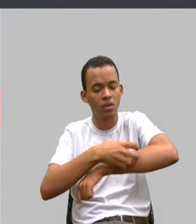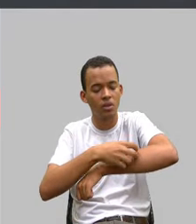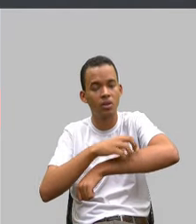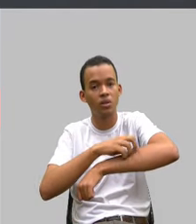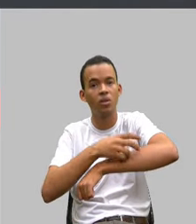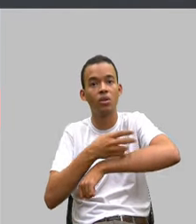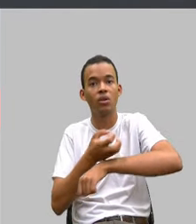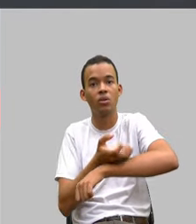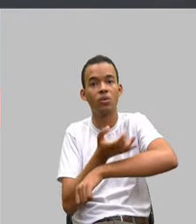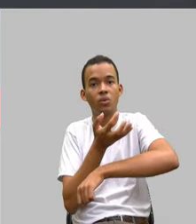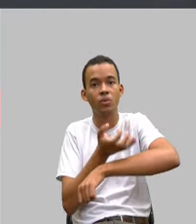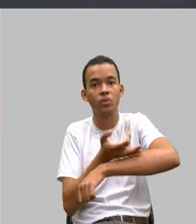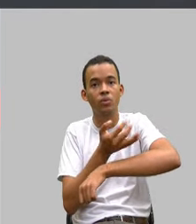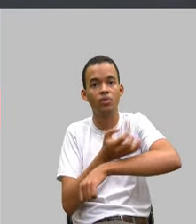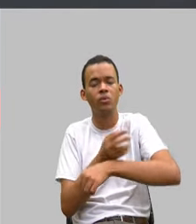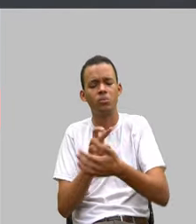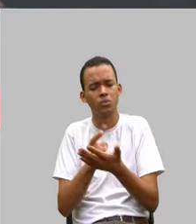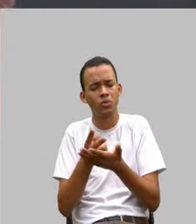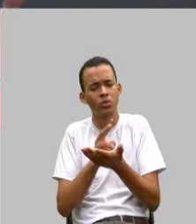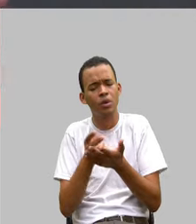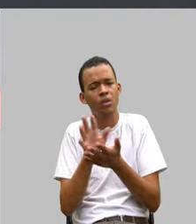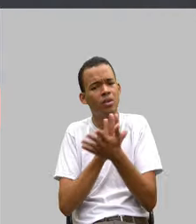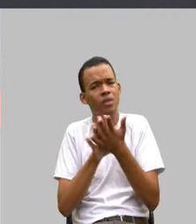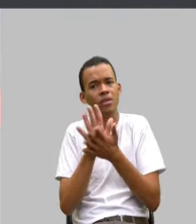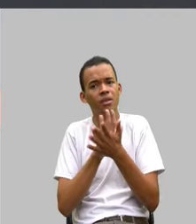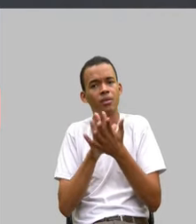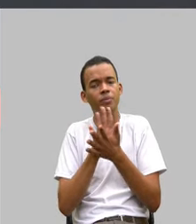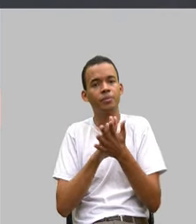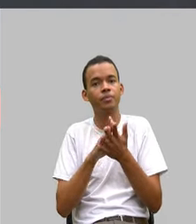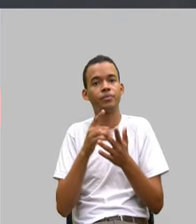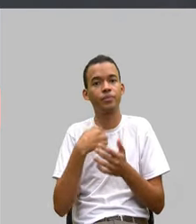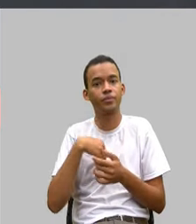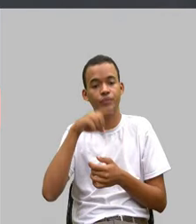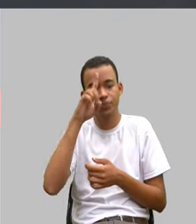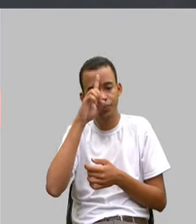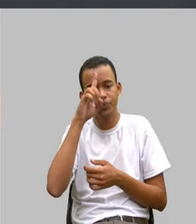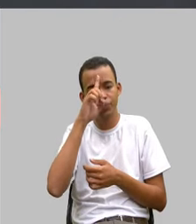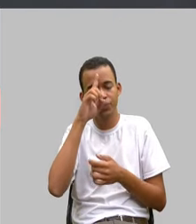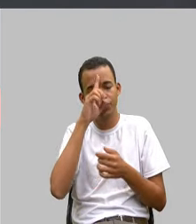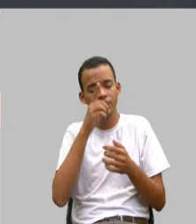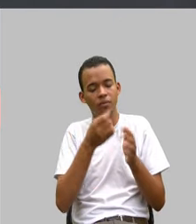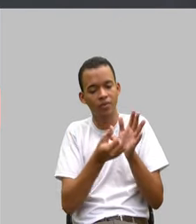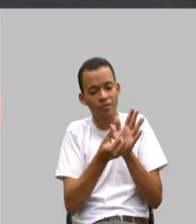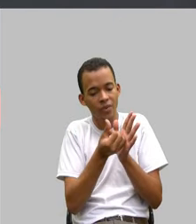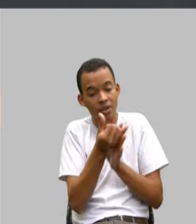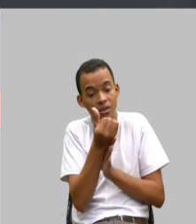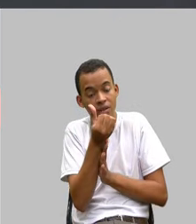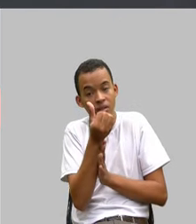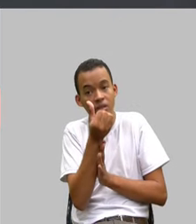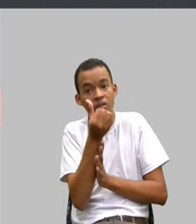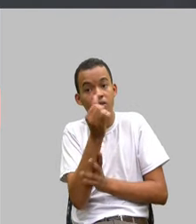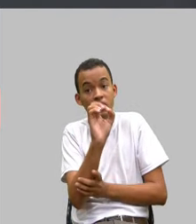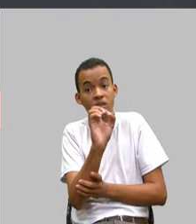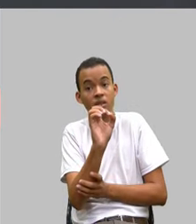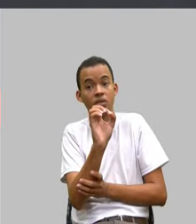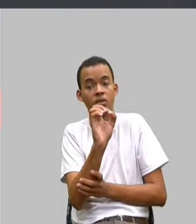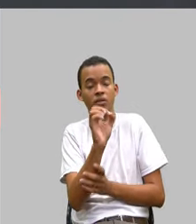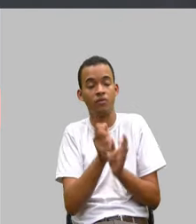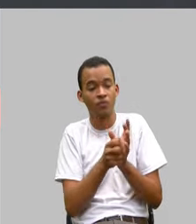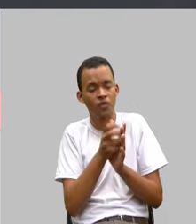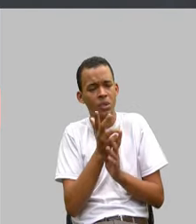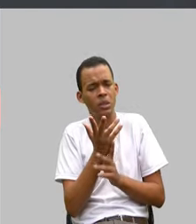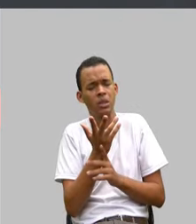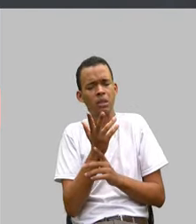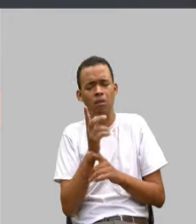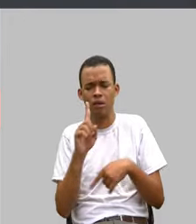nenhuma imagina uma mãe que fica 60 vezes acudindo seu filho de convulsão e aí numa queimadura eu vi que meu filho